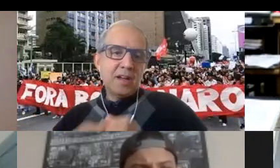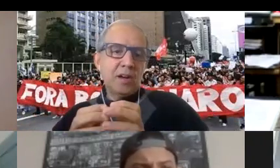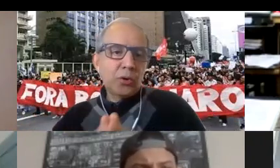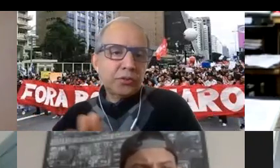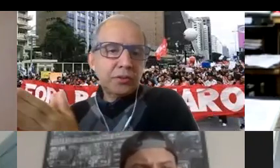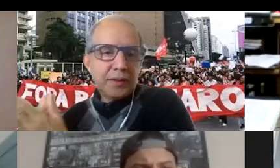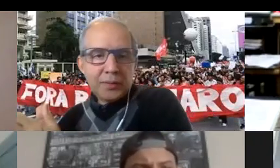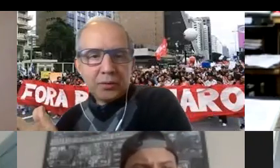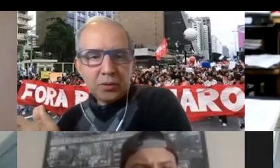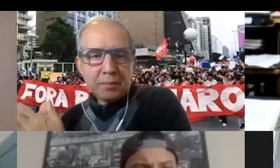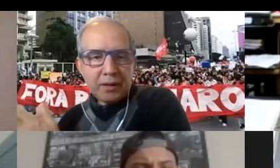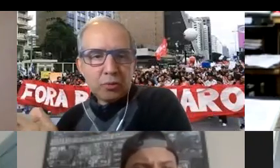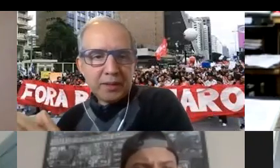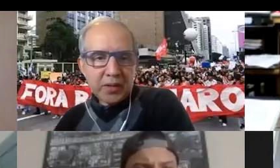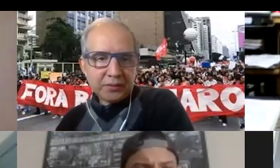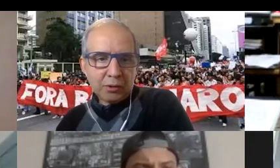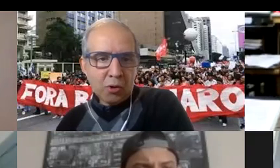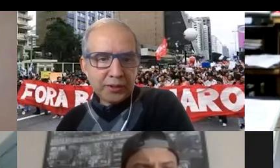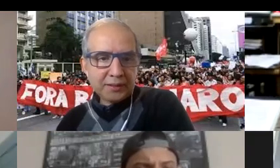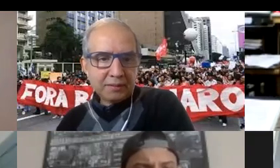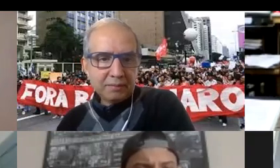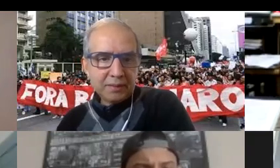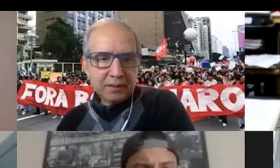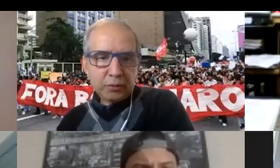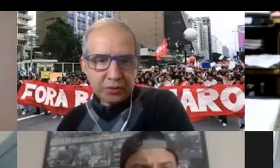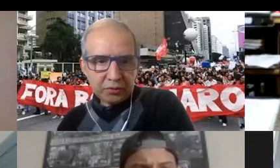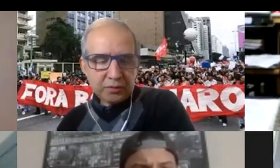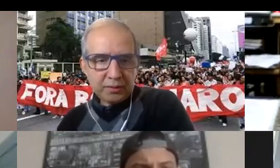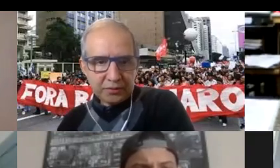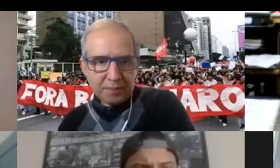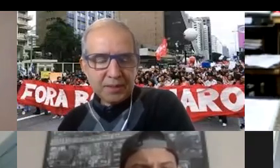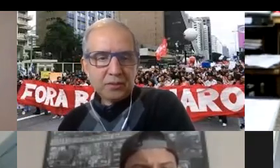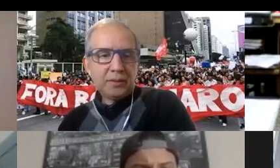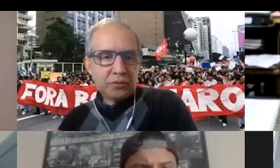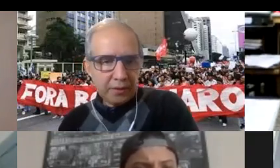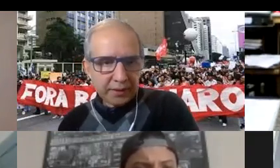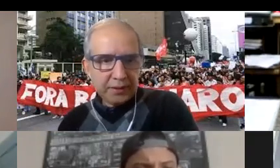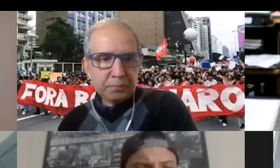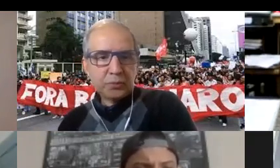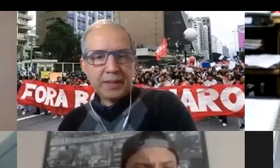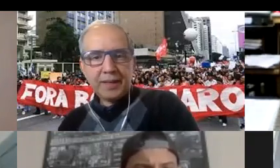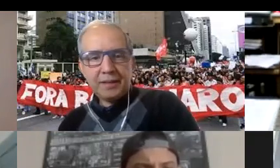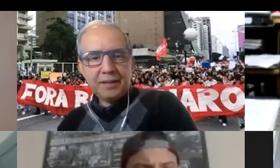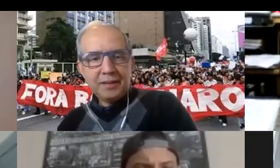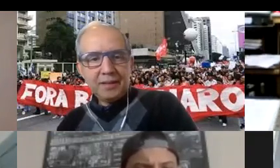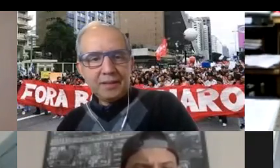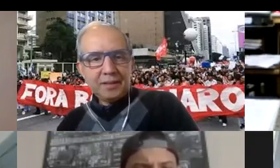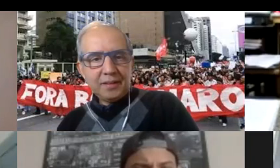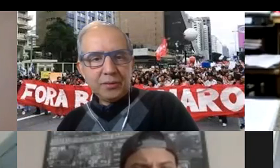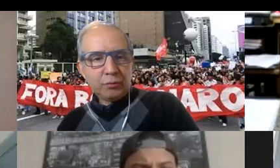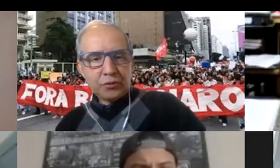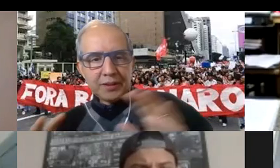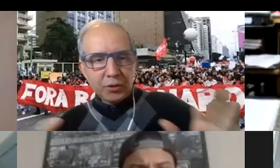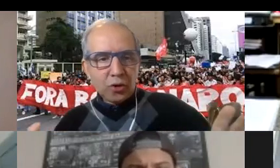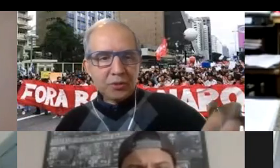carteirinha, ou se você vai numa leitura mais como a de Axel Honneth, que vocês sabem disso, ele esteve aqui em Porto Alegre,